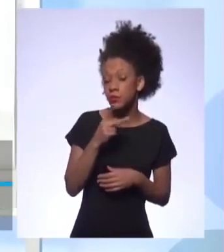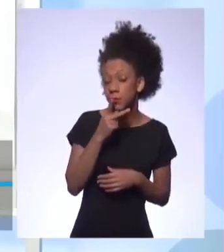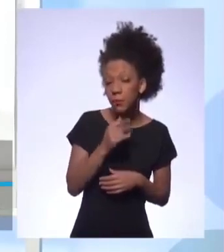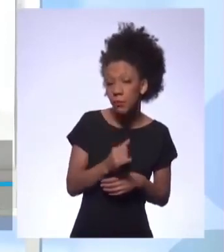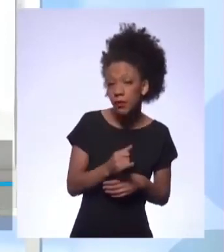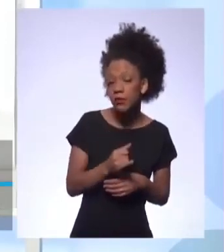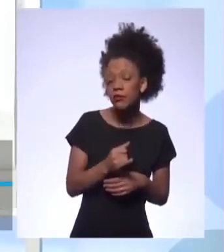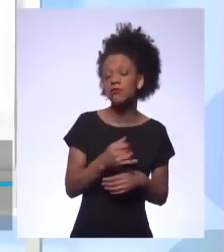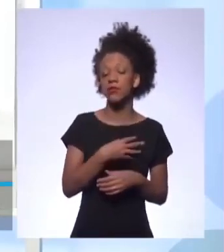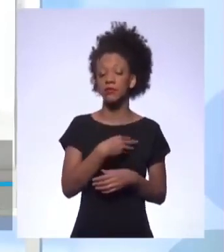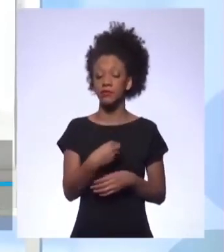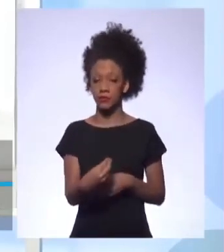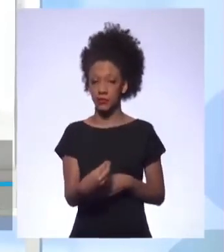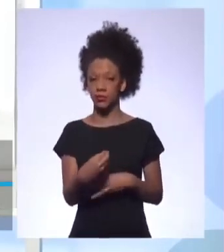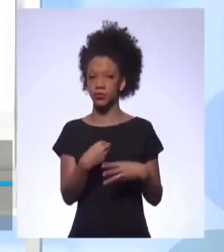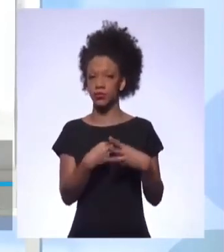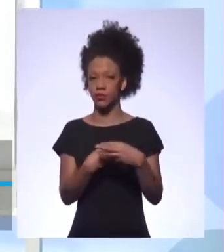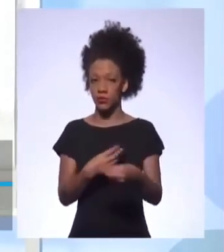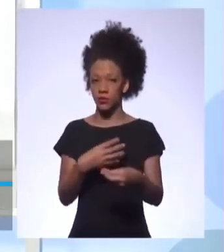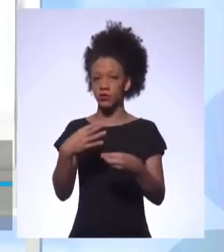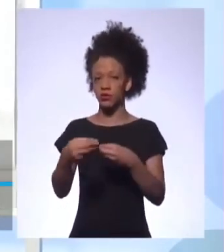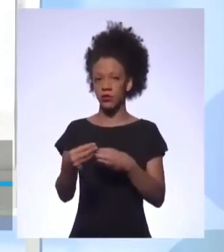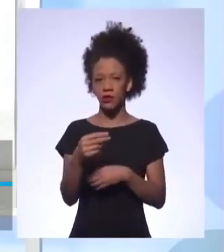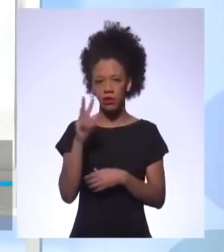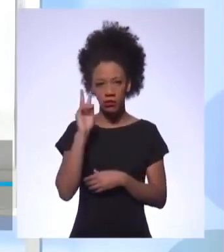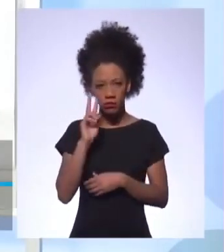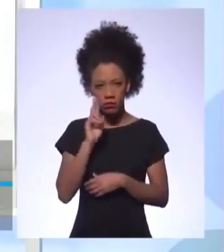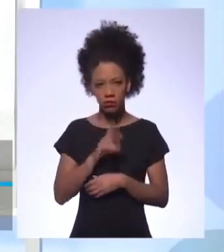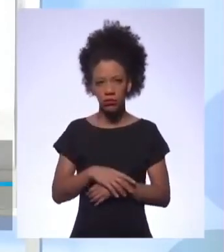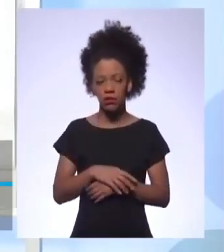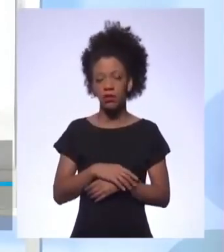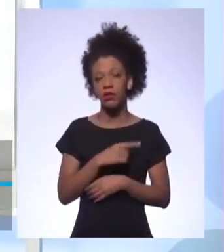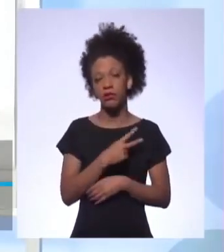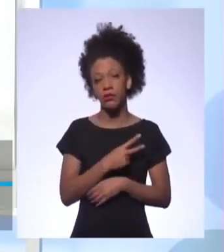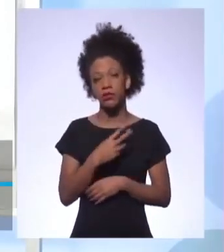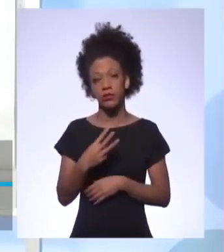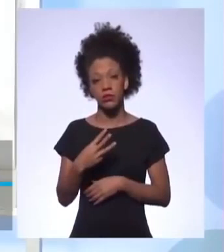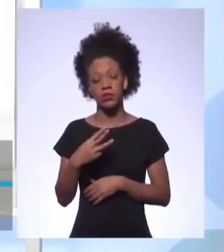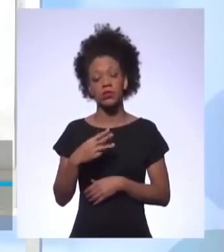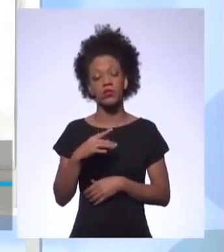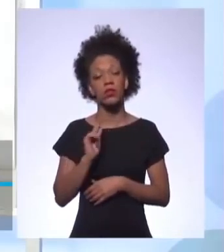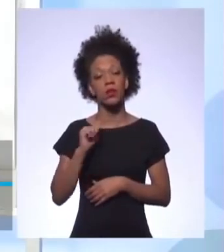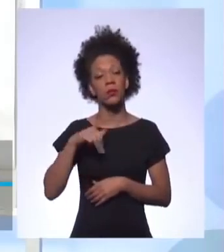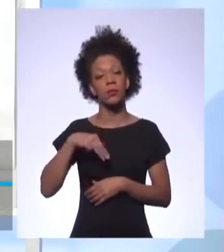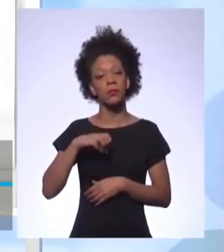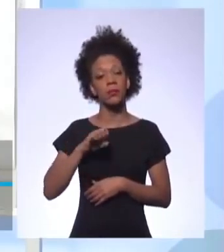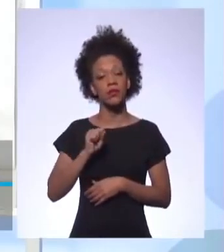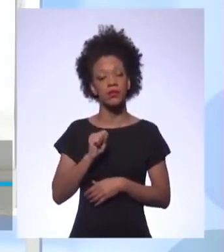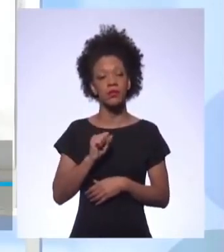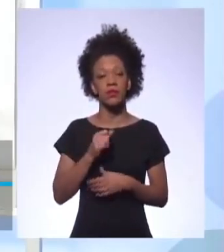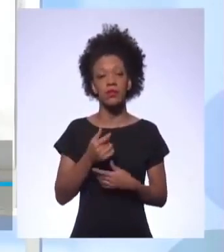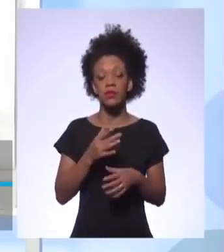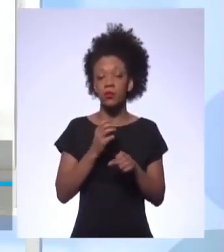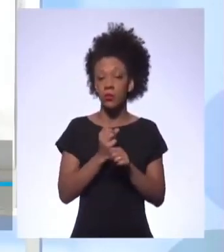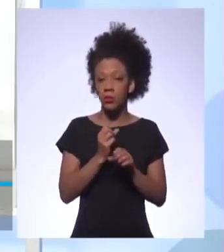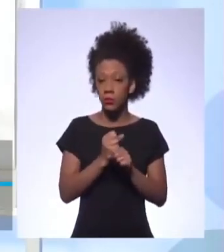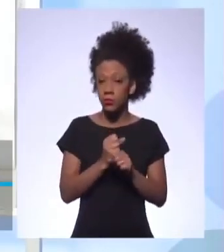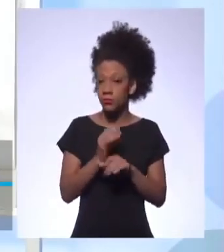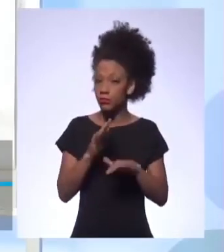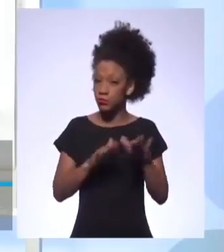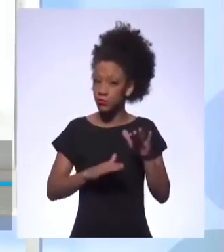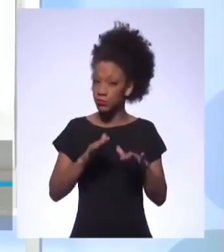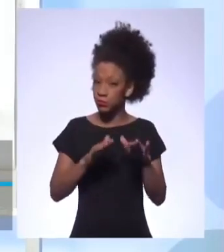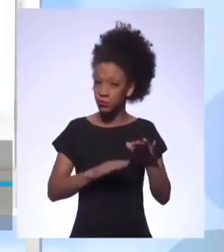esse código genético, lembra daqueles 23 gametes? Ele vai carregar esse código genético e a gente faz uma continha de probabilidade.